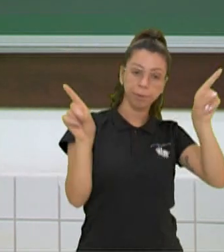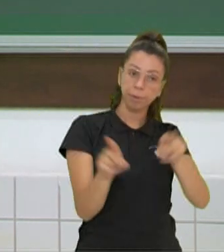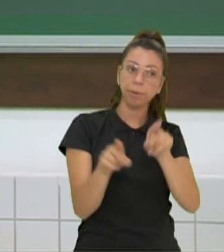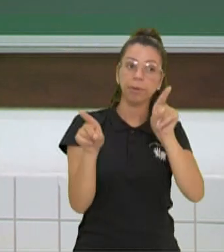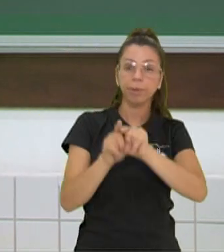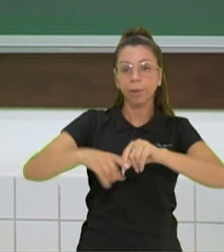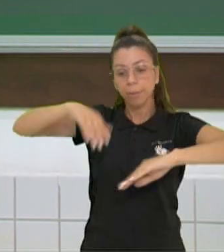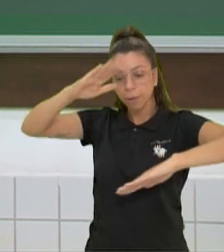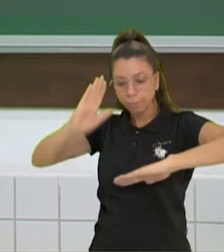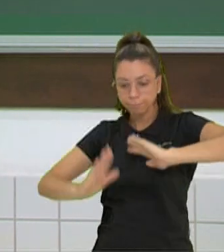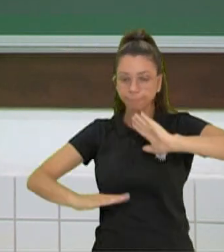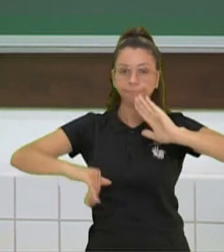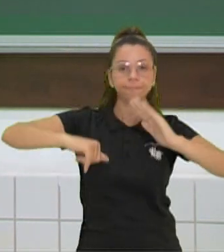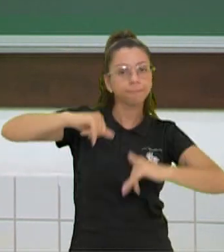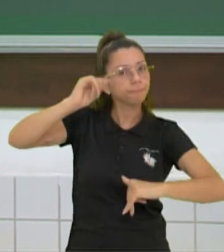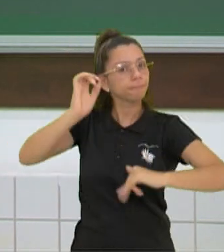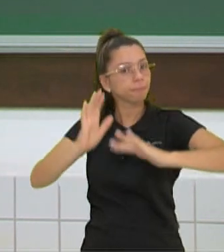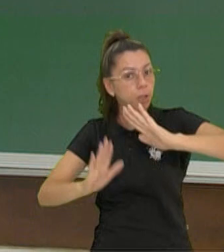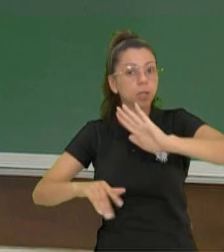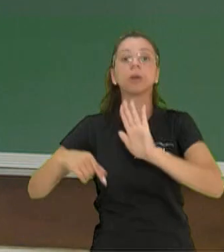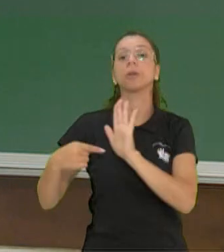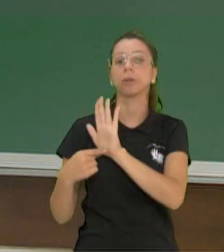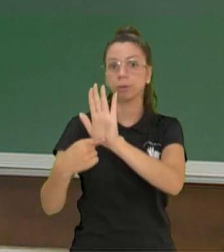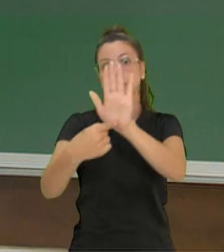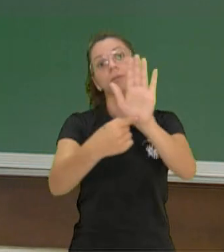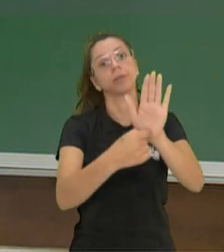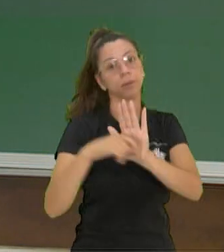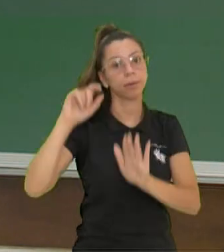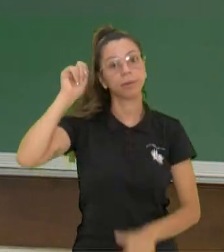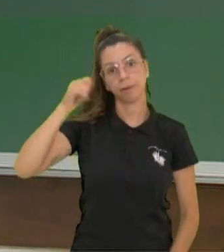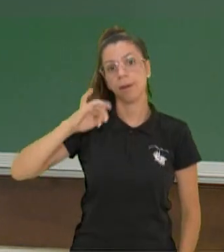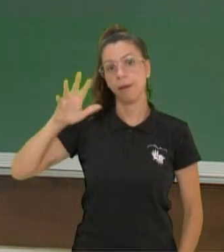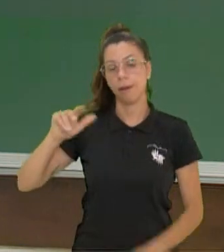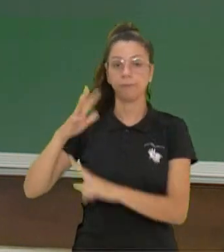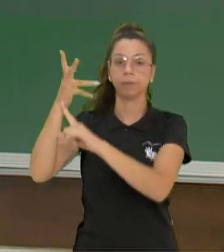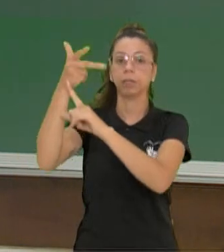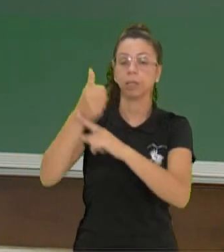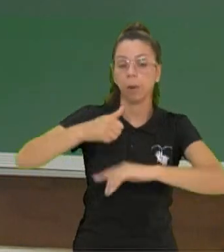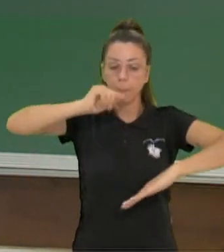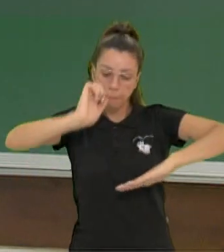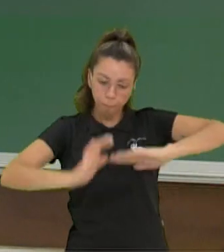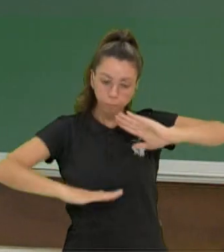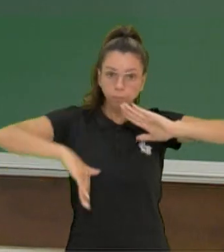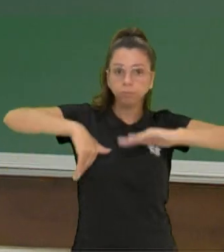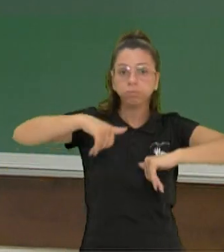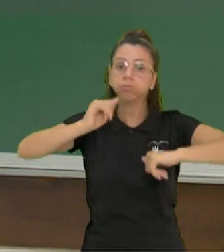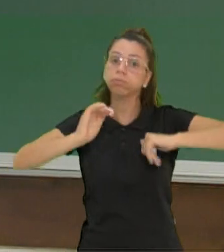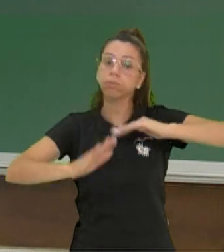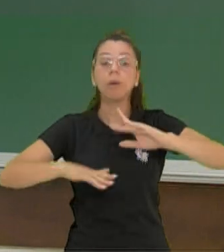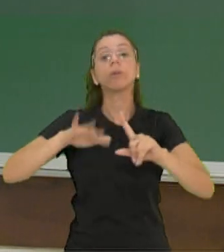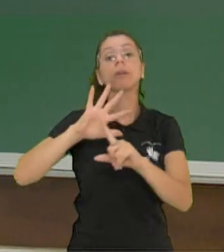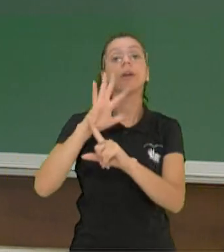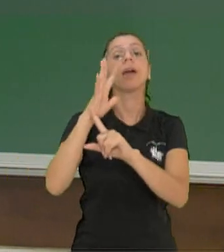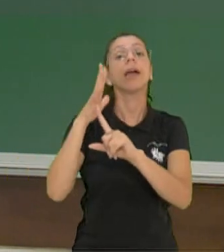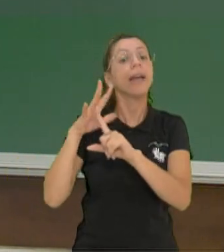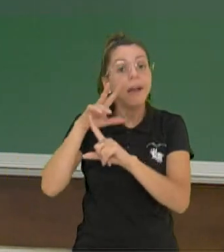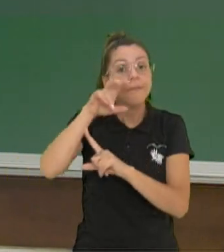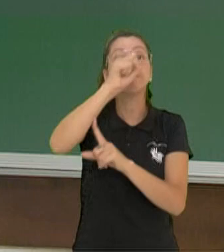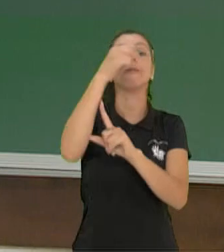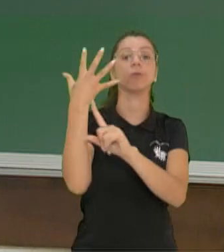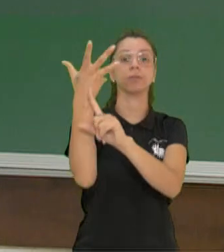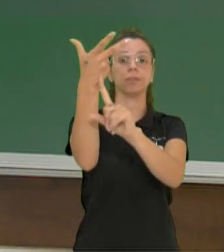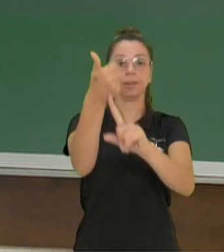tambor, que é muito representativo na arte afrodescendente, né? O tambor, ele traz a força, né, a